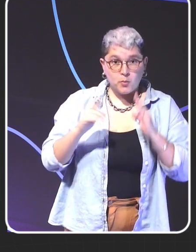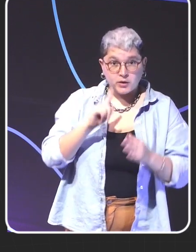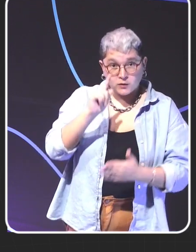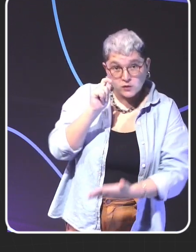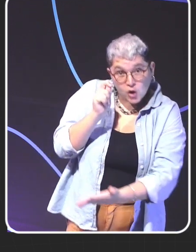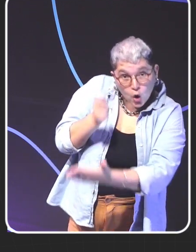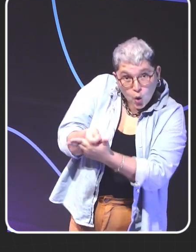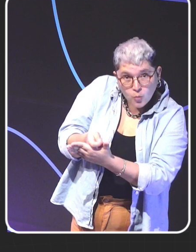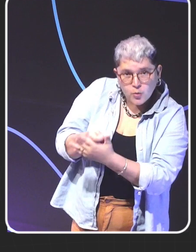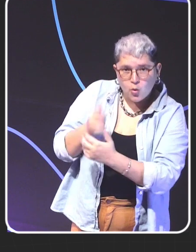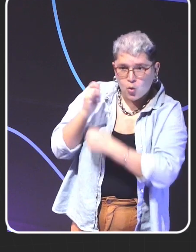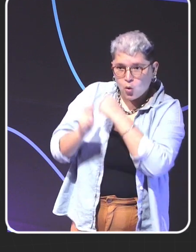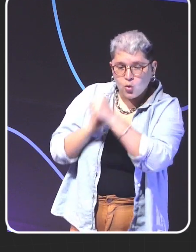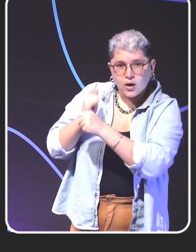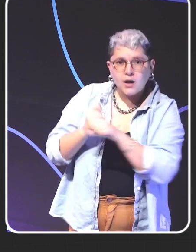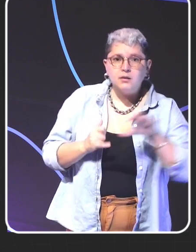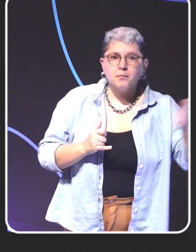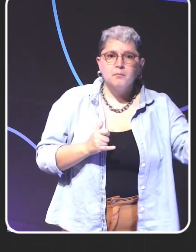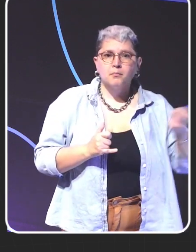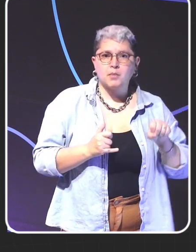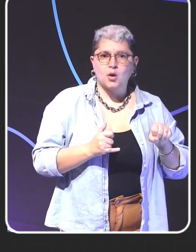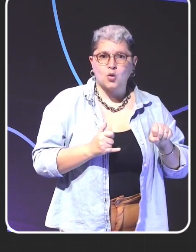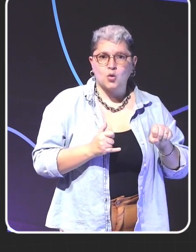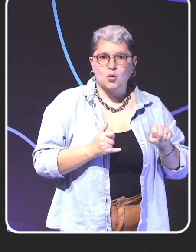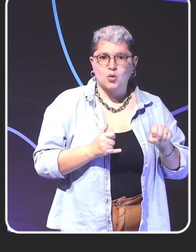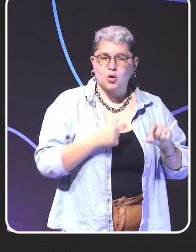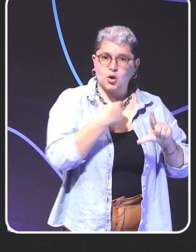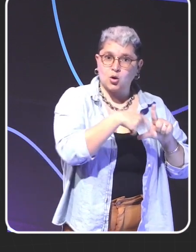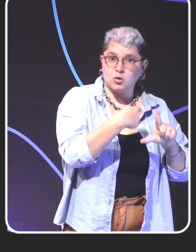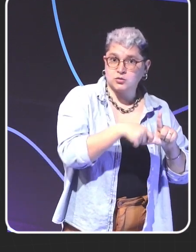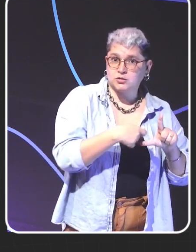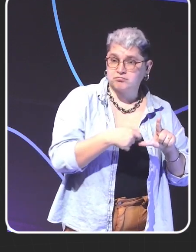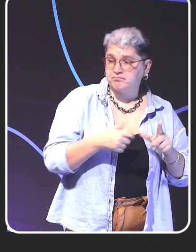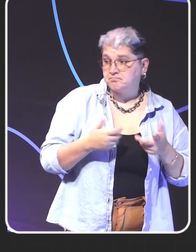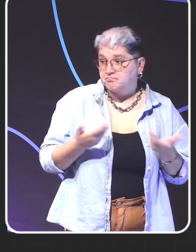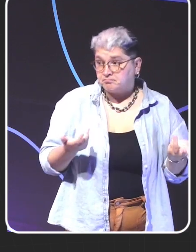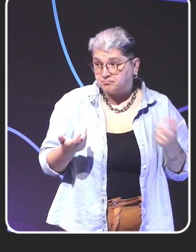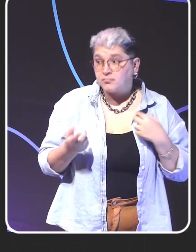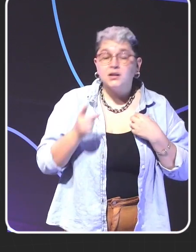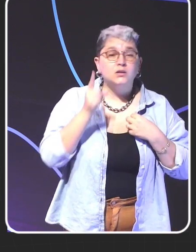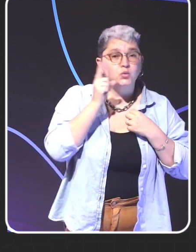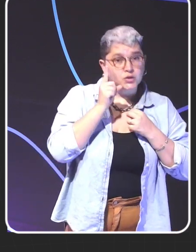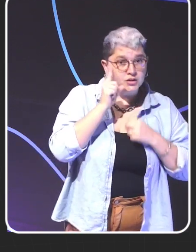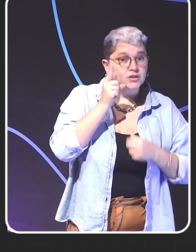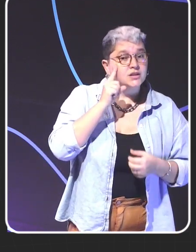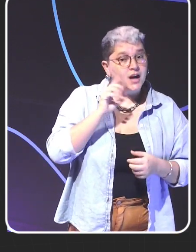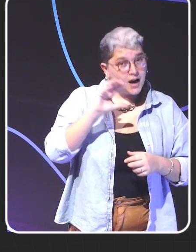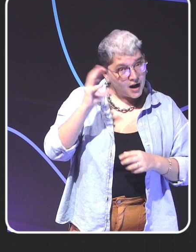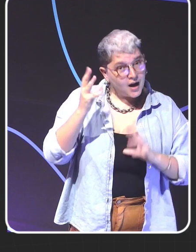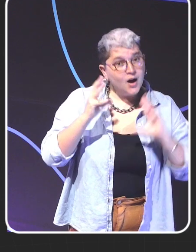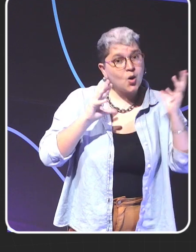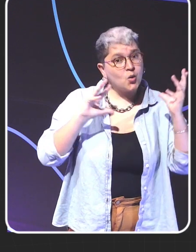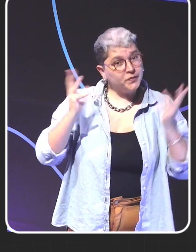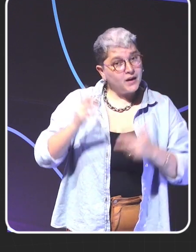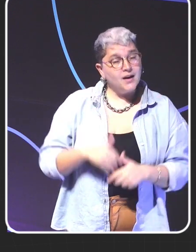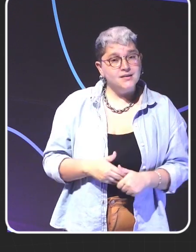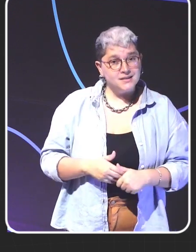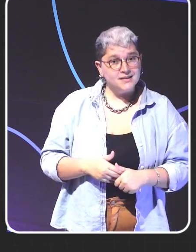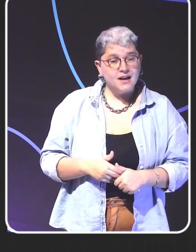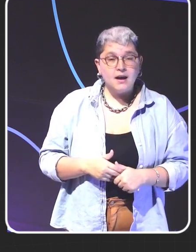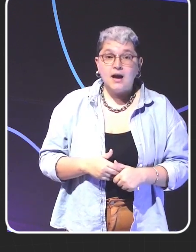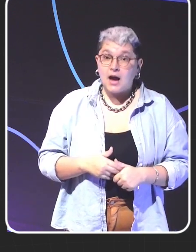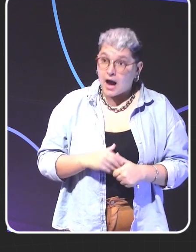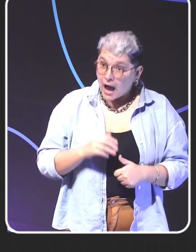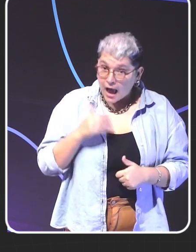loja física? É algo trivial que já está no nosso dia a dia, porque às vezes a gente se distancia e é uma